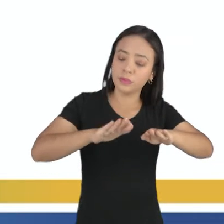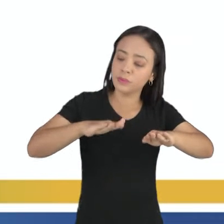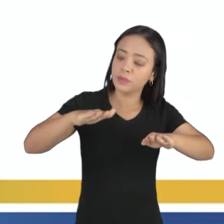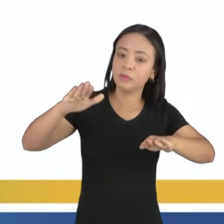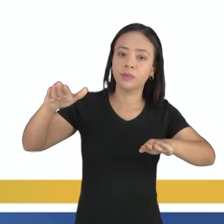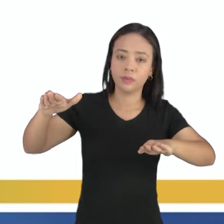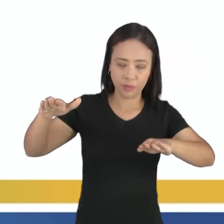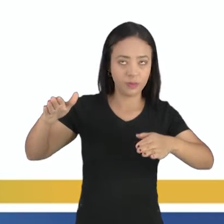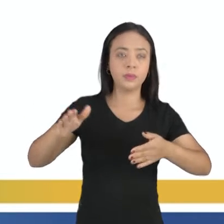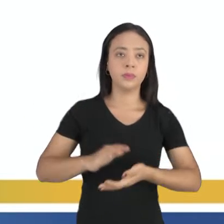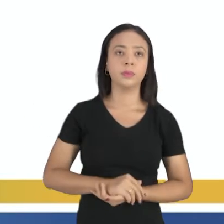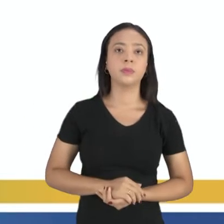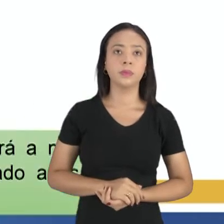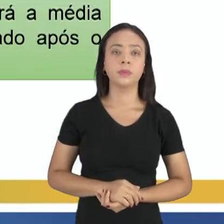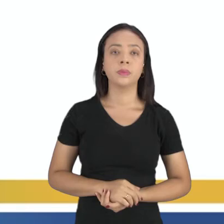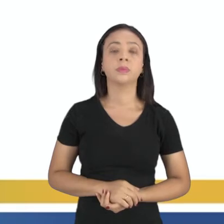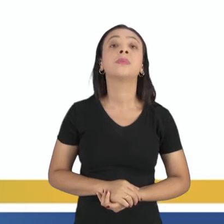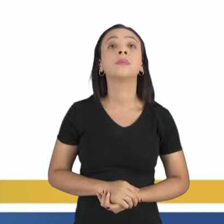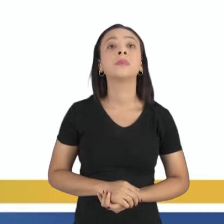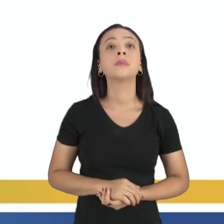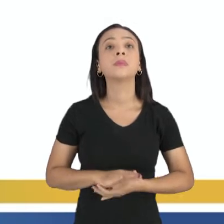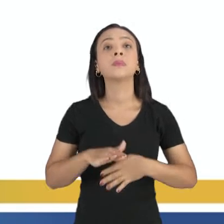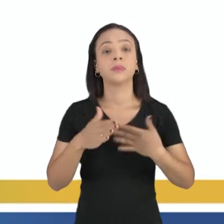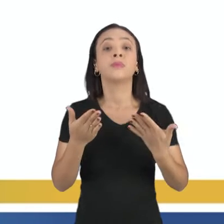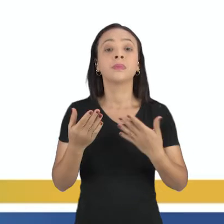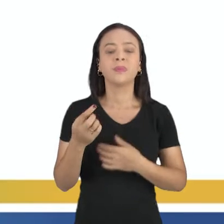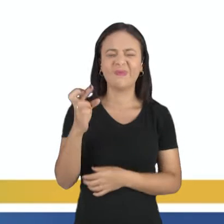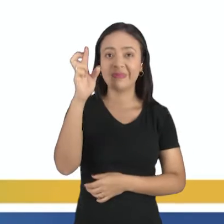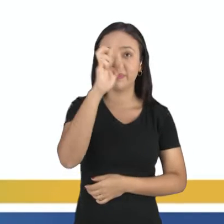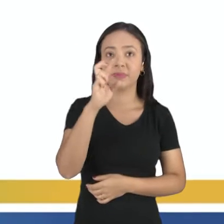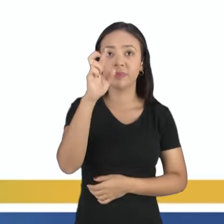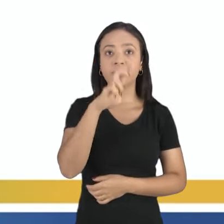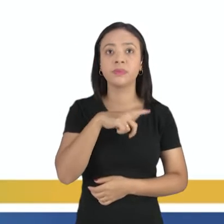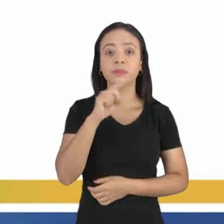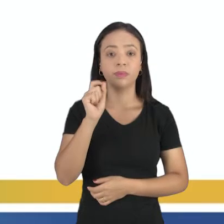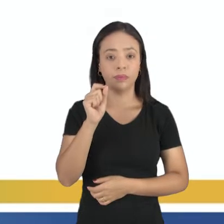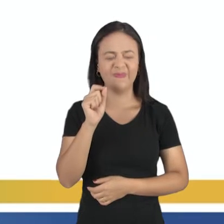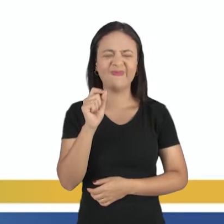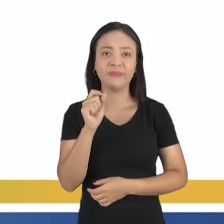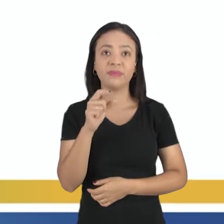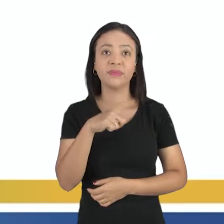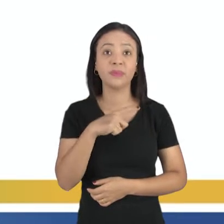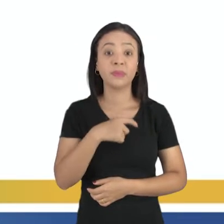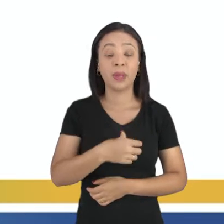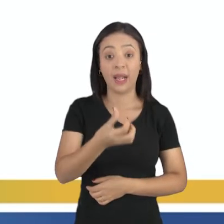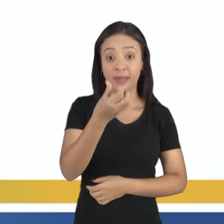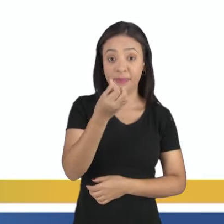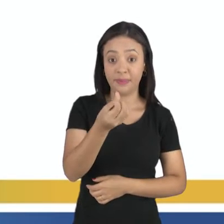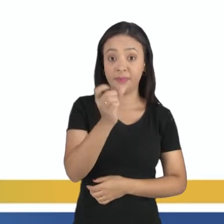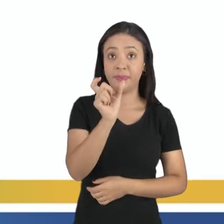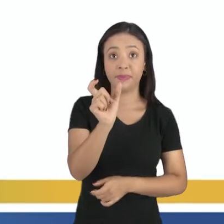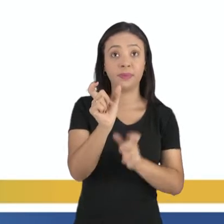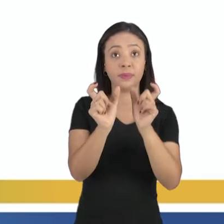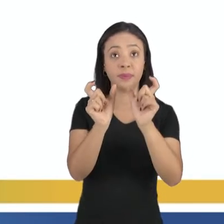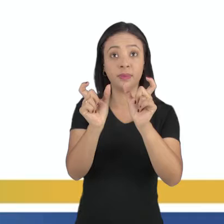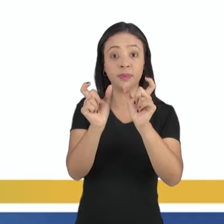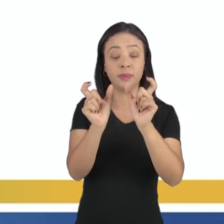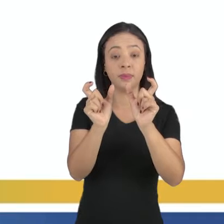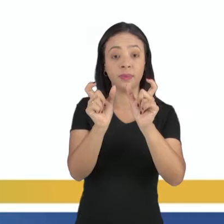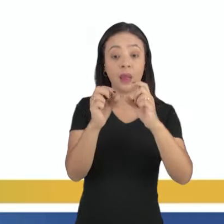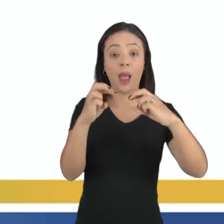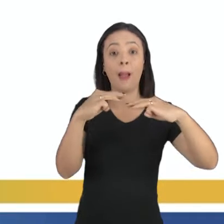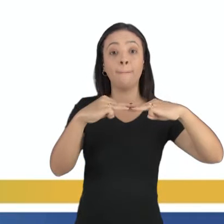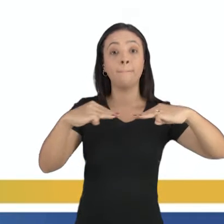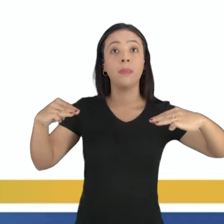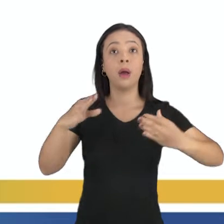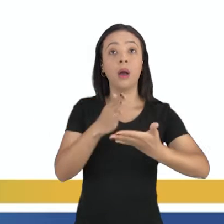de valores, certo? Então, observando isso aí, como são 6 termos, a mediana será